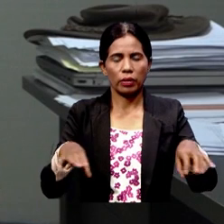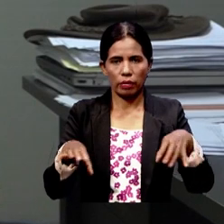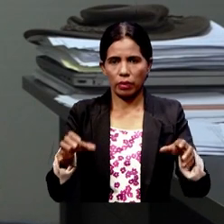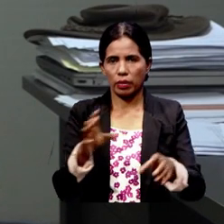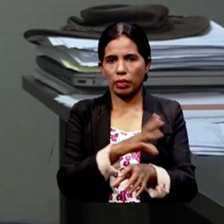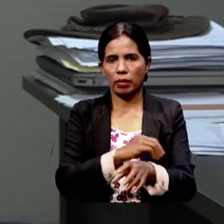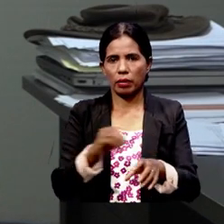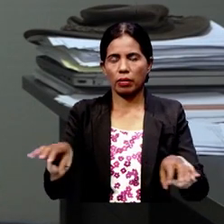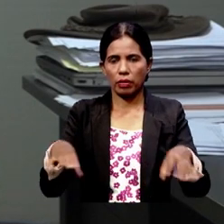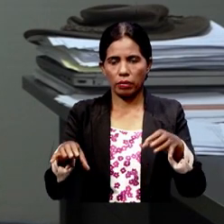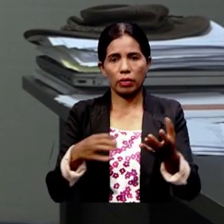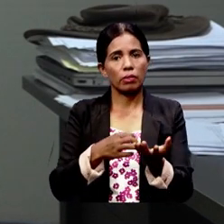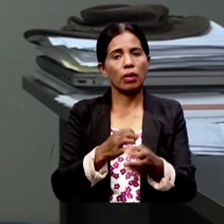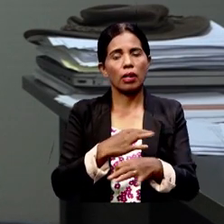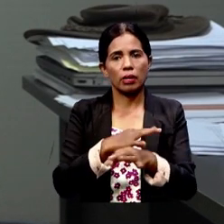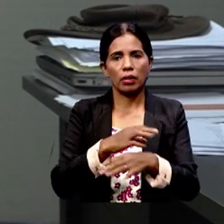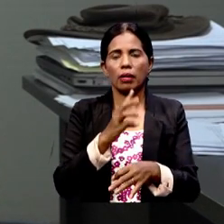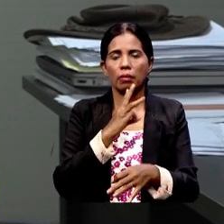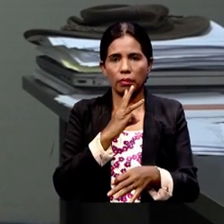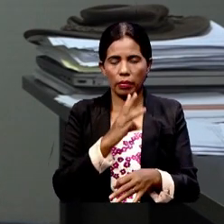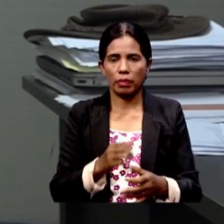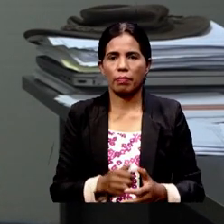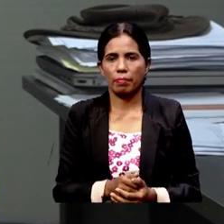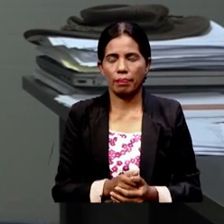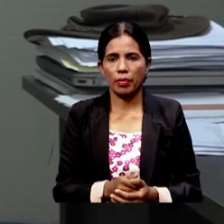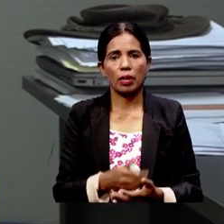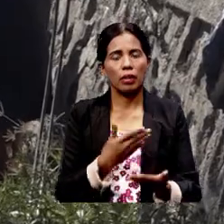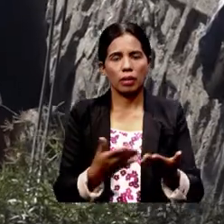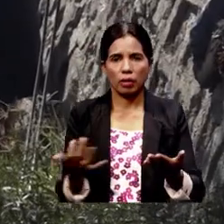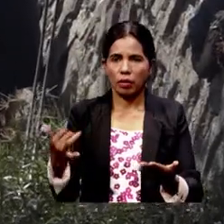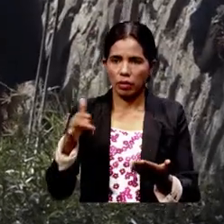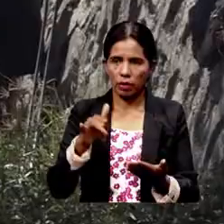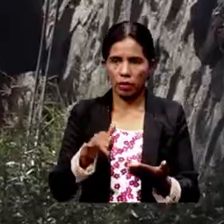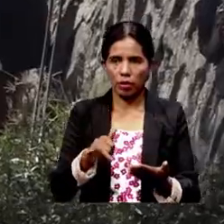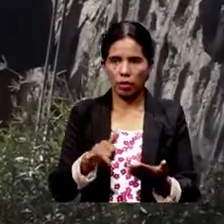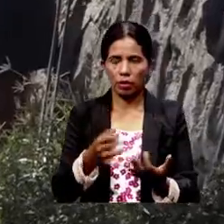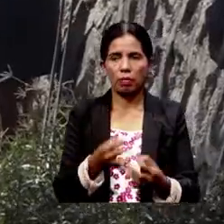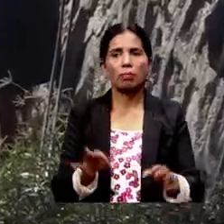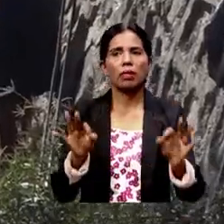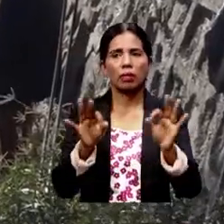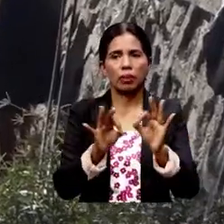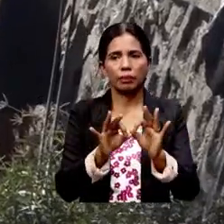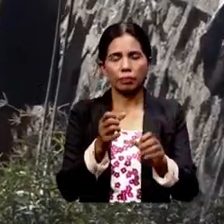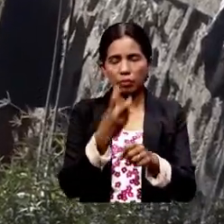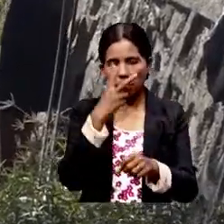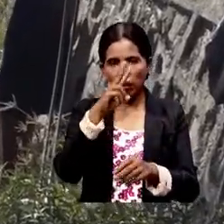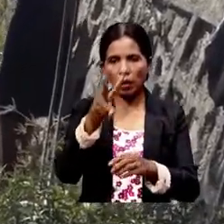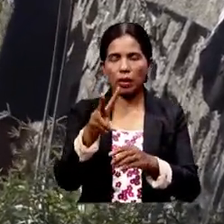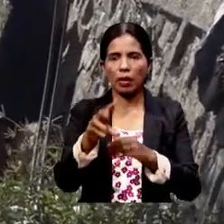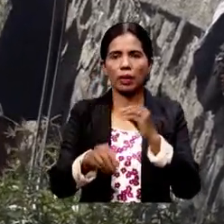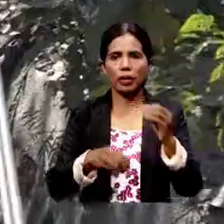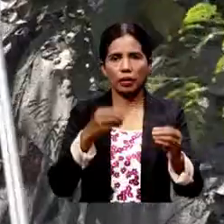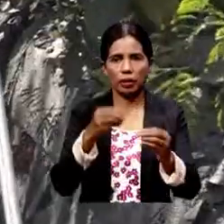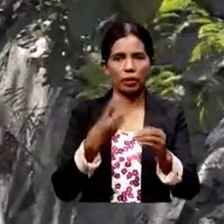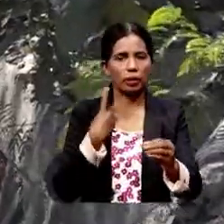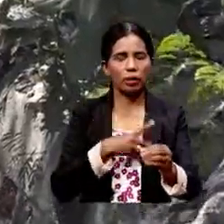da operação manutenção né que liu para materiais de bença importante liu para tocar o melhoramento e nem tela